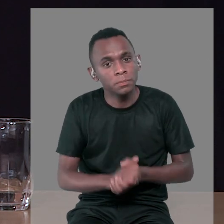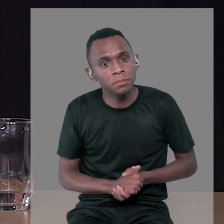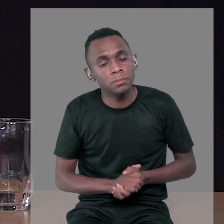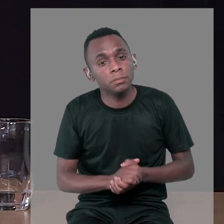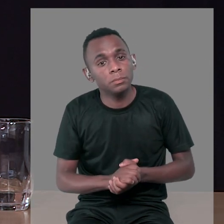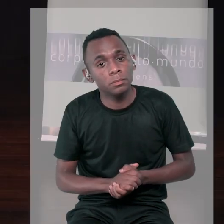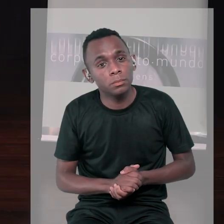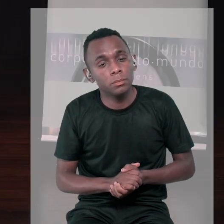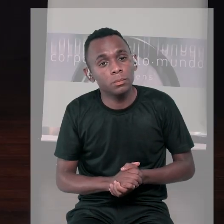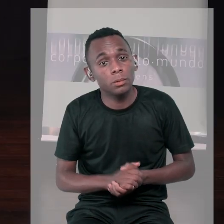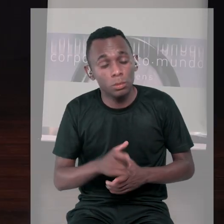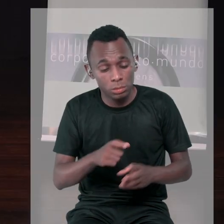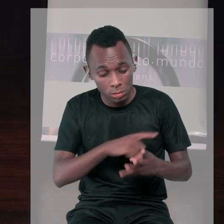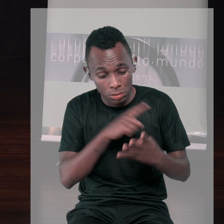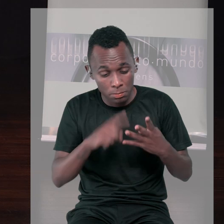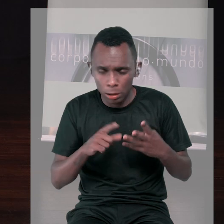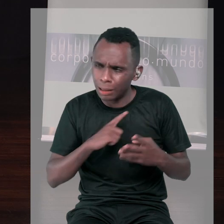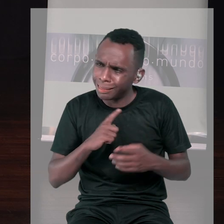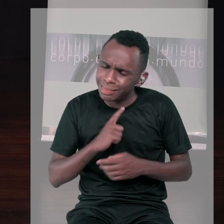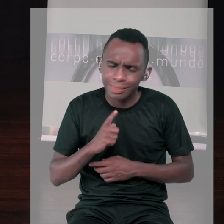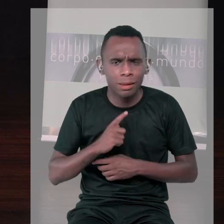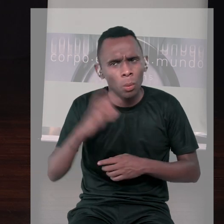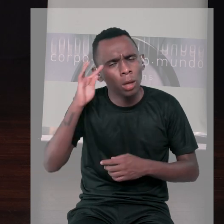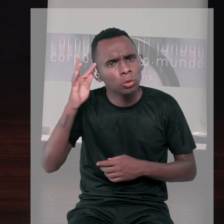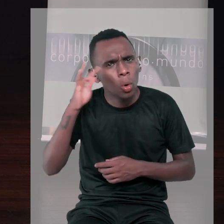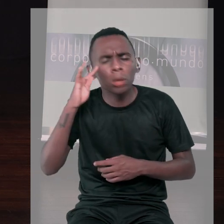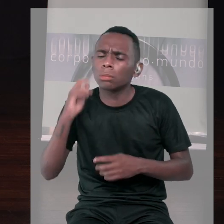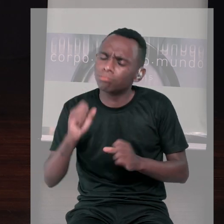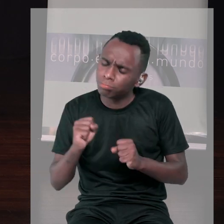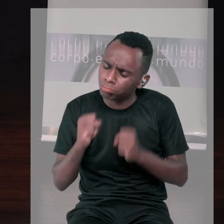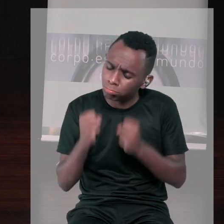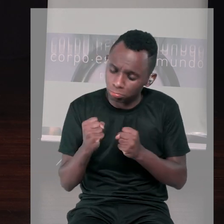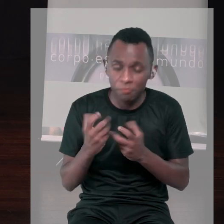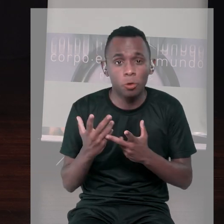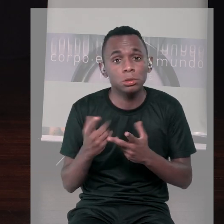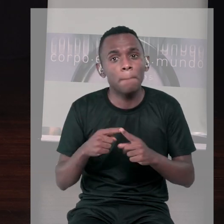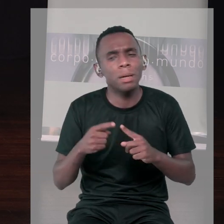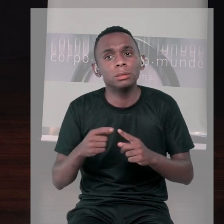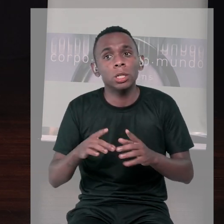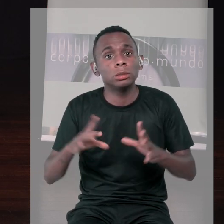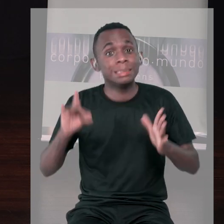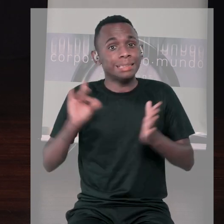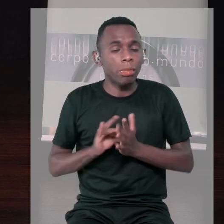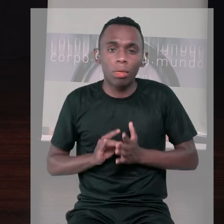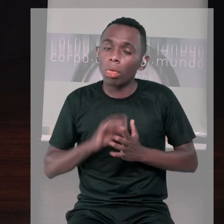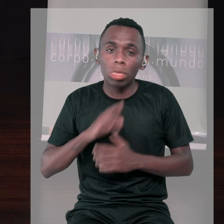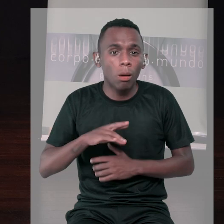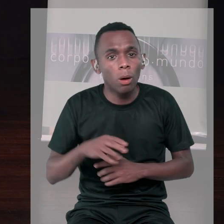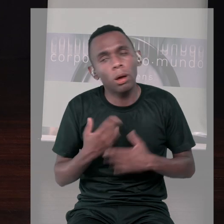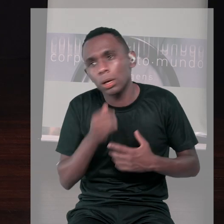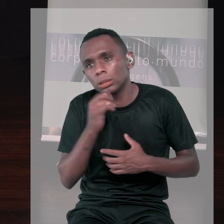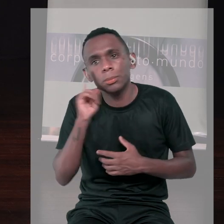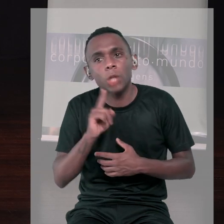potente, eficaz, mas que também não é uma teoria absoluta. Quando os Estados Unidos invadiu